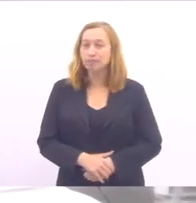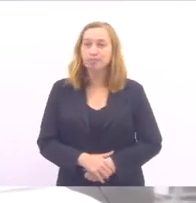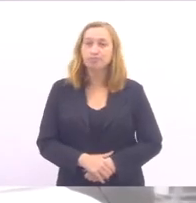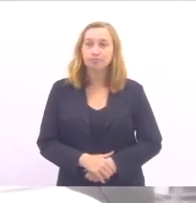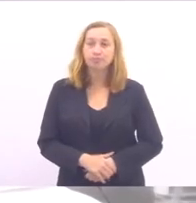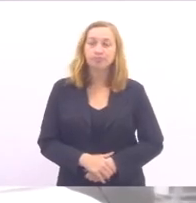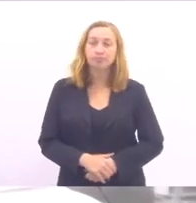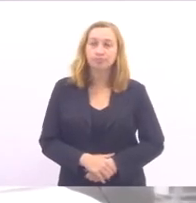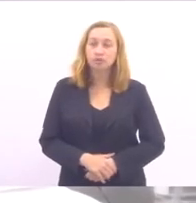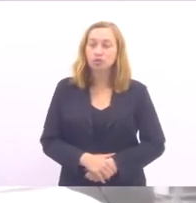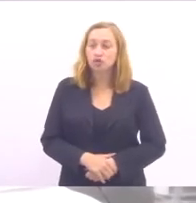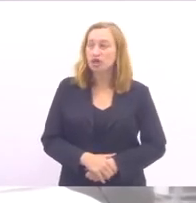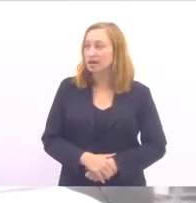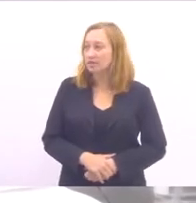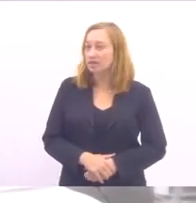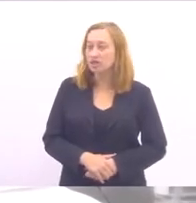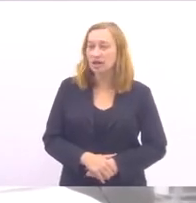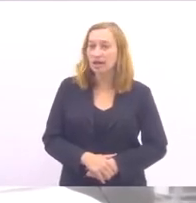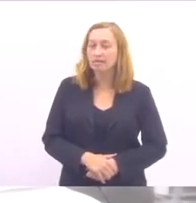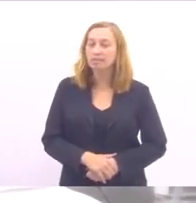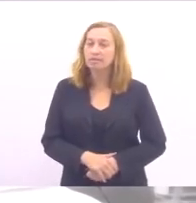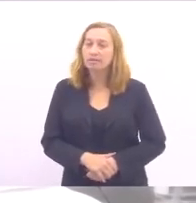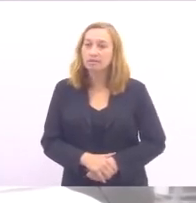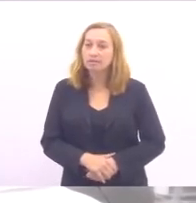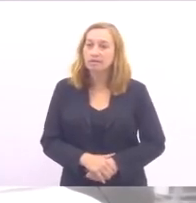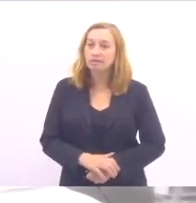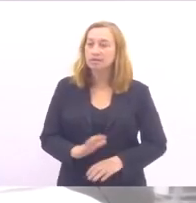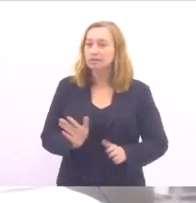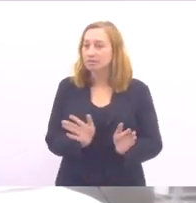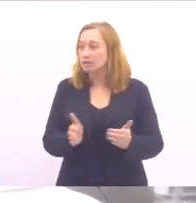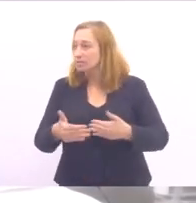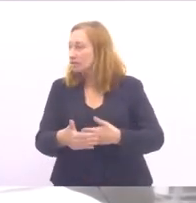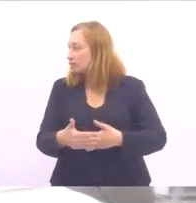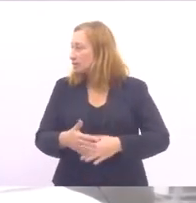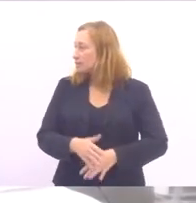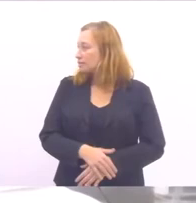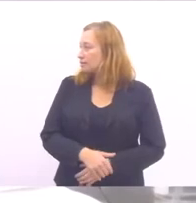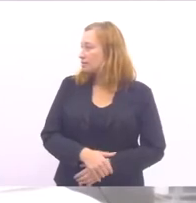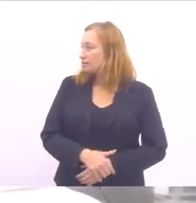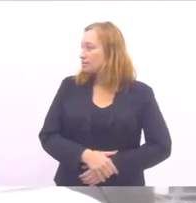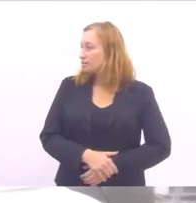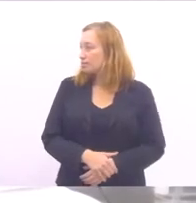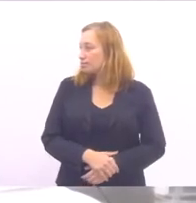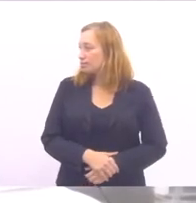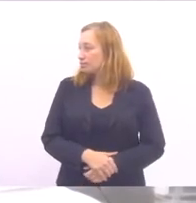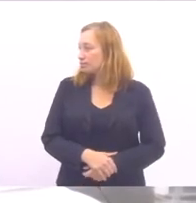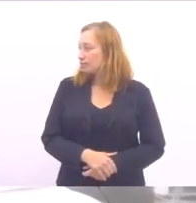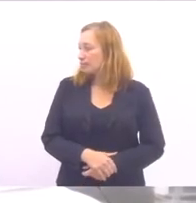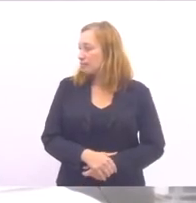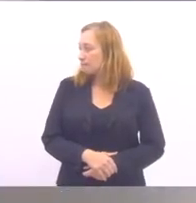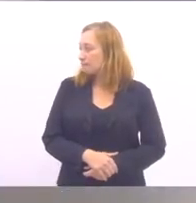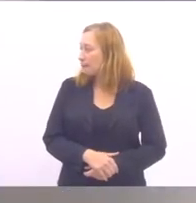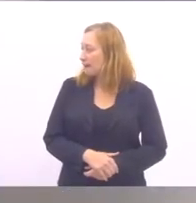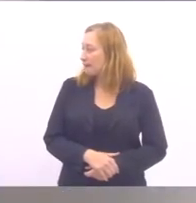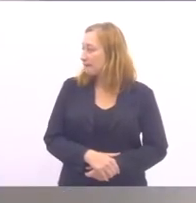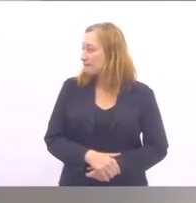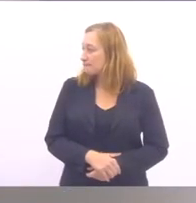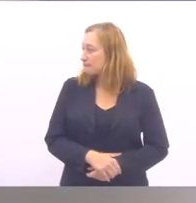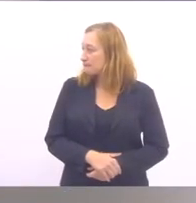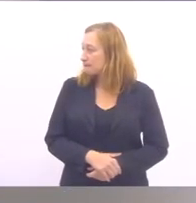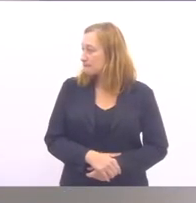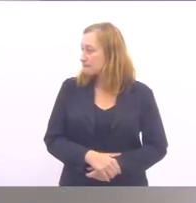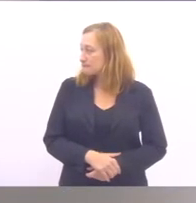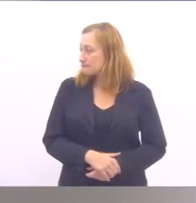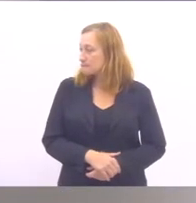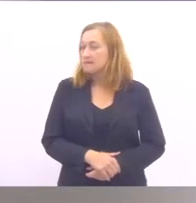de 2015, o Acordo Nacional das Embalagens. Então, primeiro tem que fazer a lei, depois tem que fazer o acordo, depois a gente